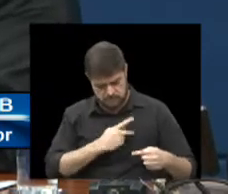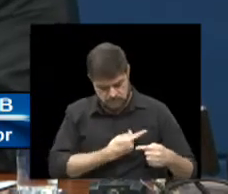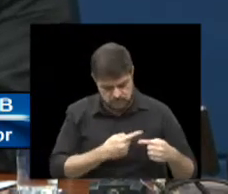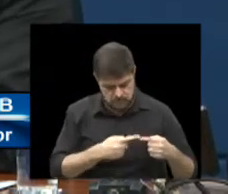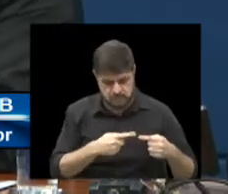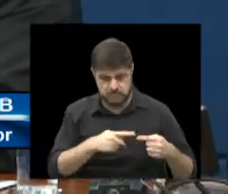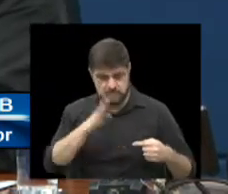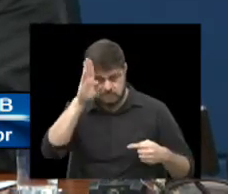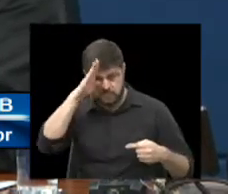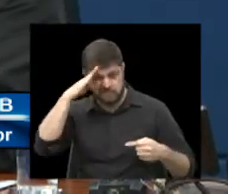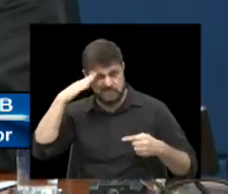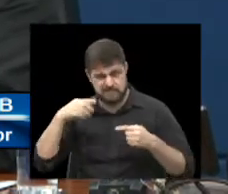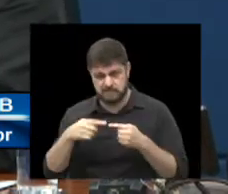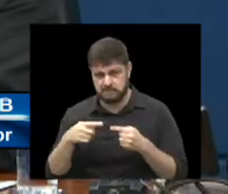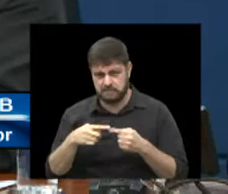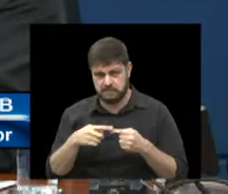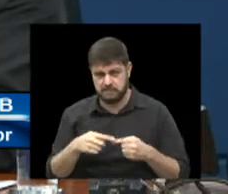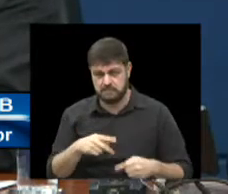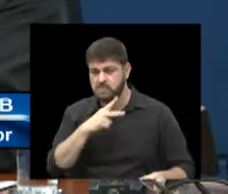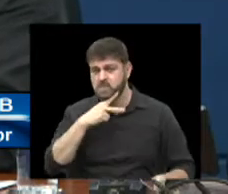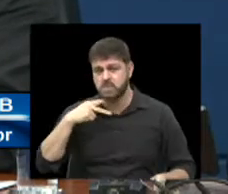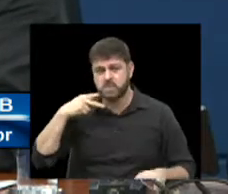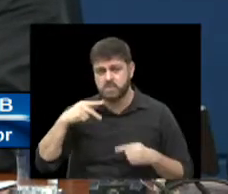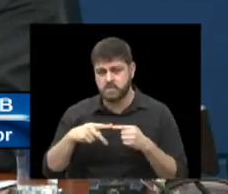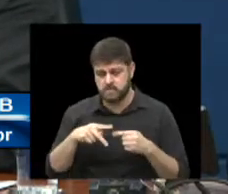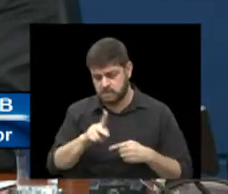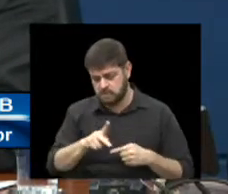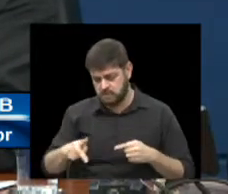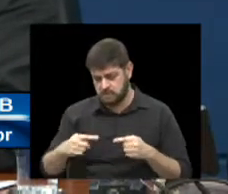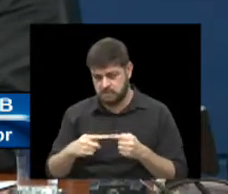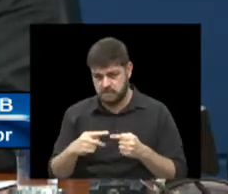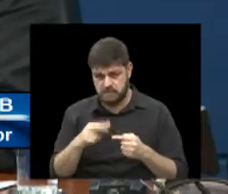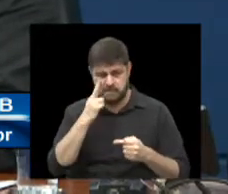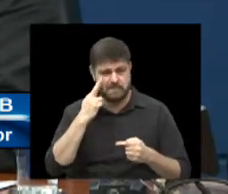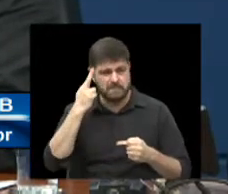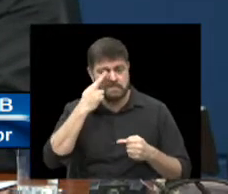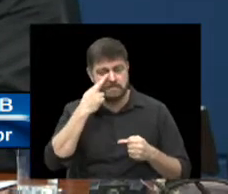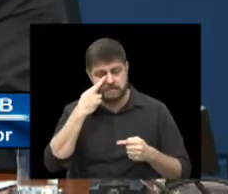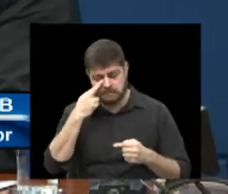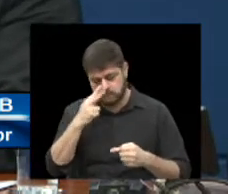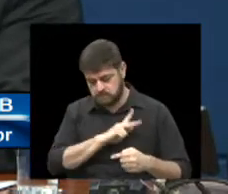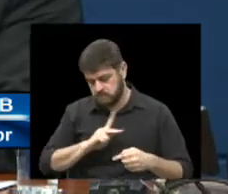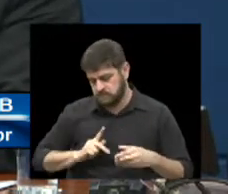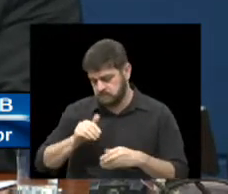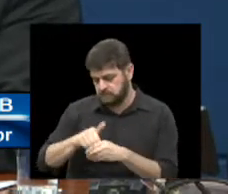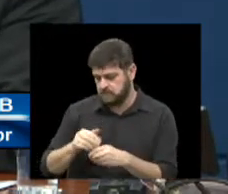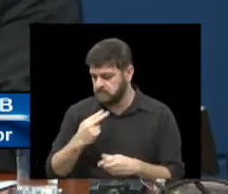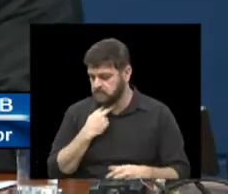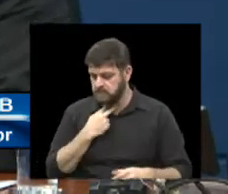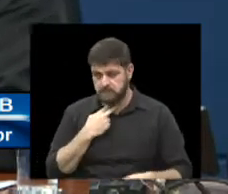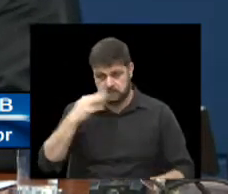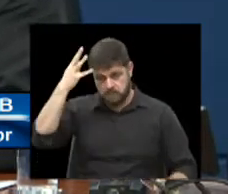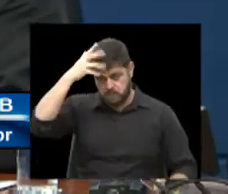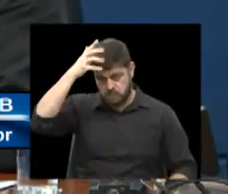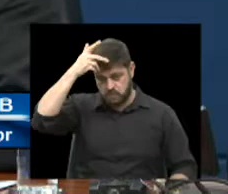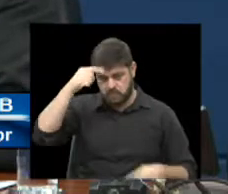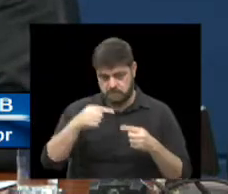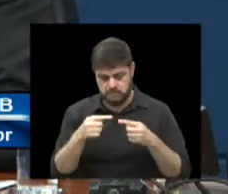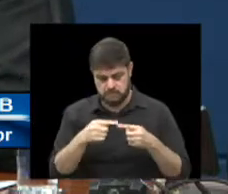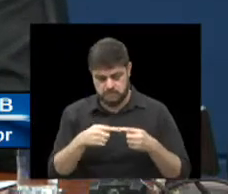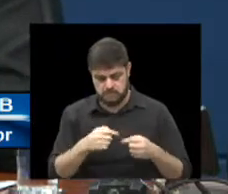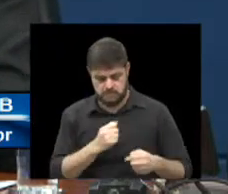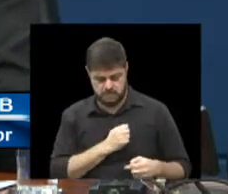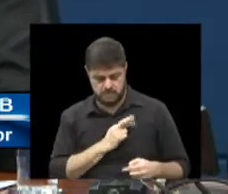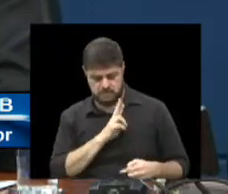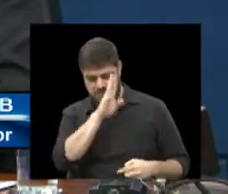Pedro Tourinho, sim. Permínio Monteiro, sim. Professor Alberto, sim. Rafa Zimbaldi, preside a sessão, não vota. Rodrigo da Farmadic, sim. Rubens